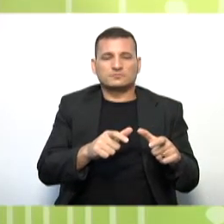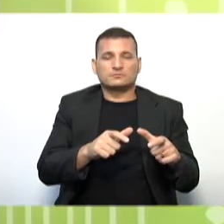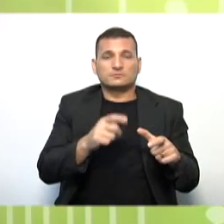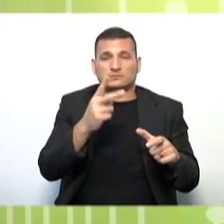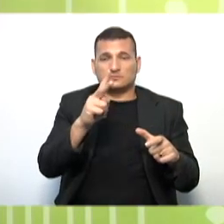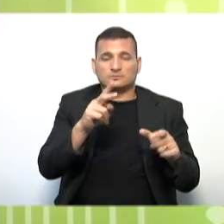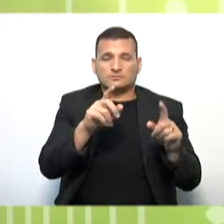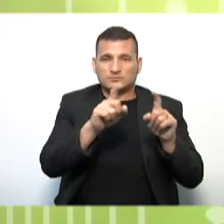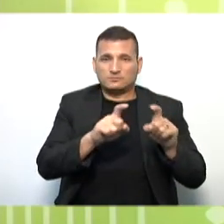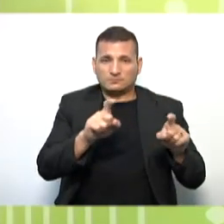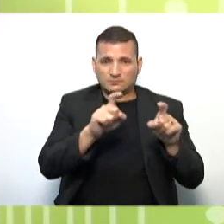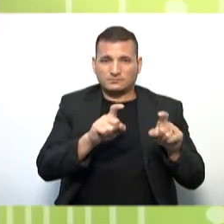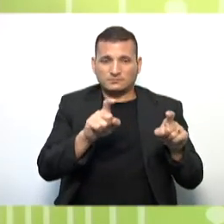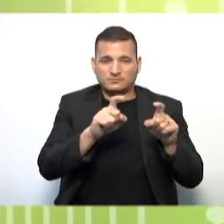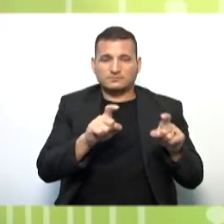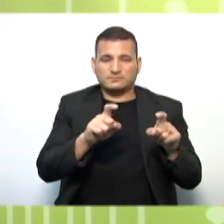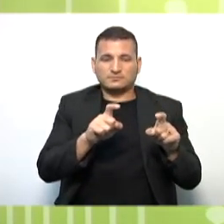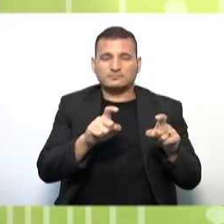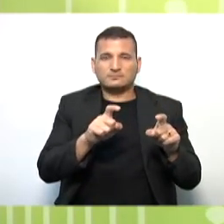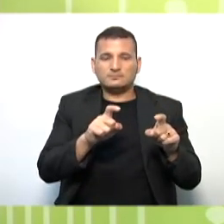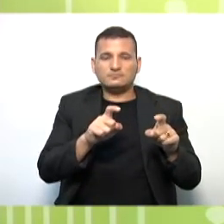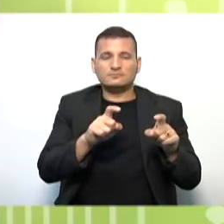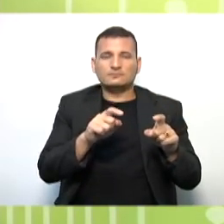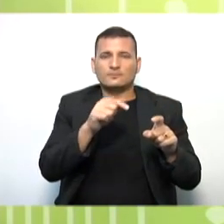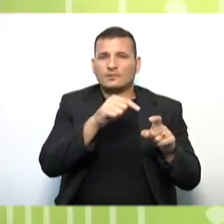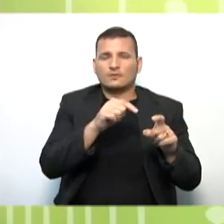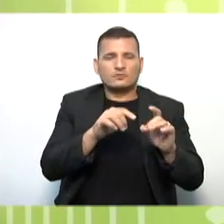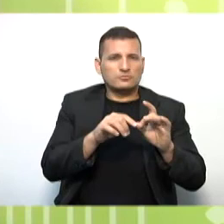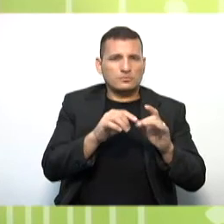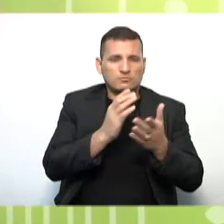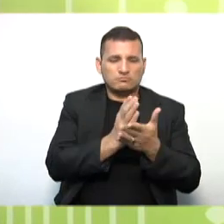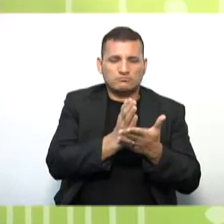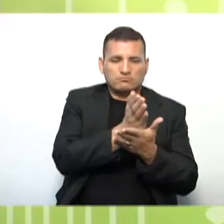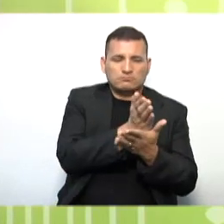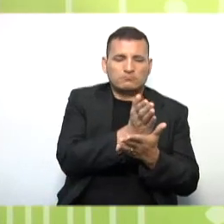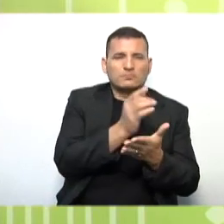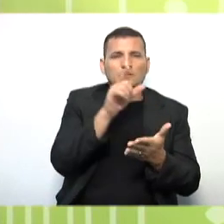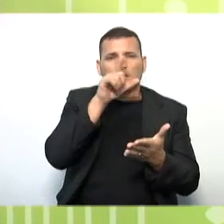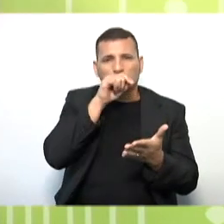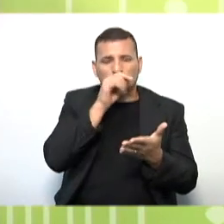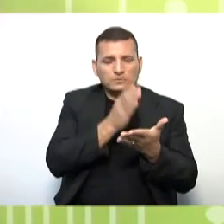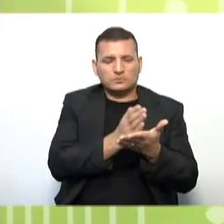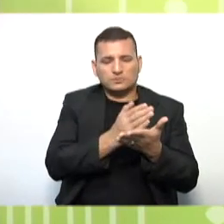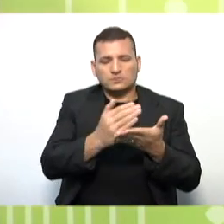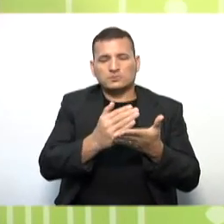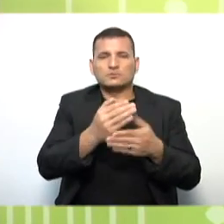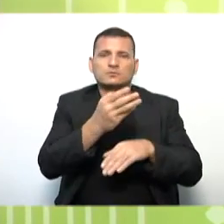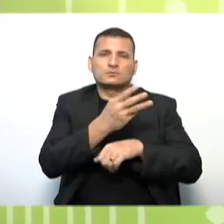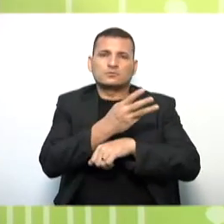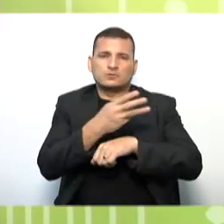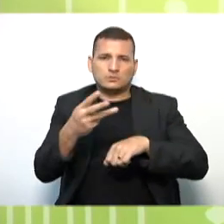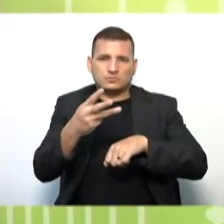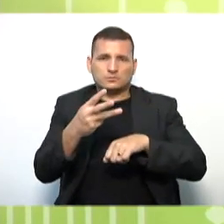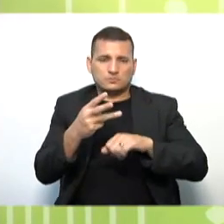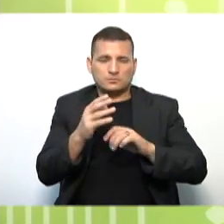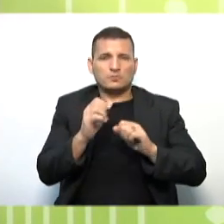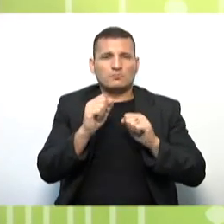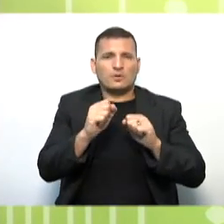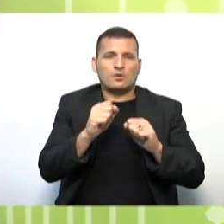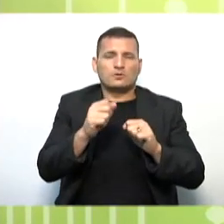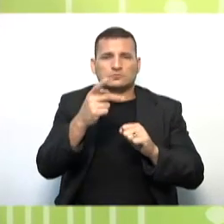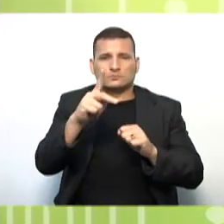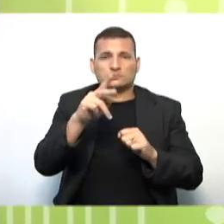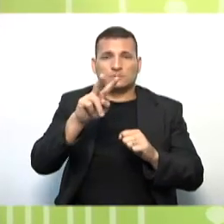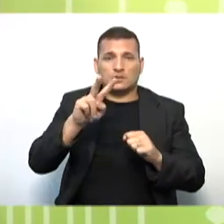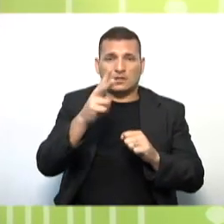do seu dispositivo de armazenamento dedicado exclusivamente para um sistema de arquivos. Você pode fracionar o